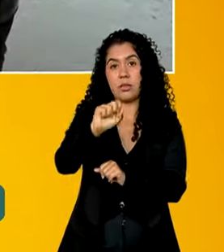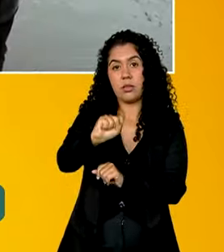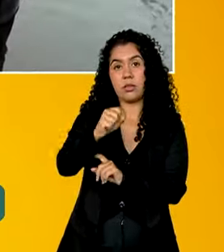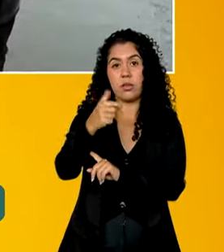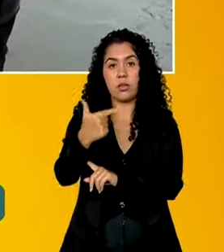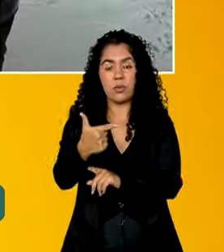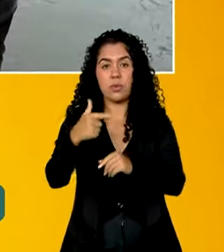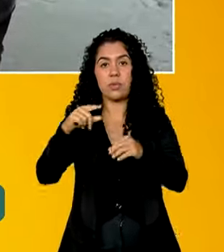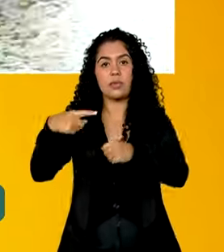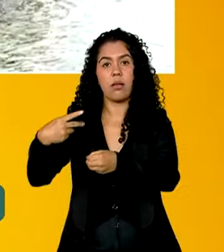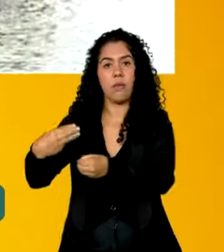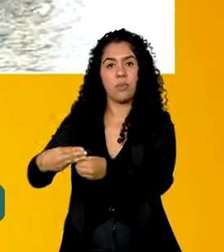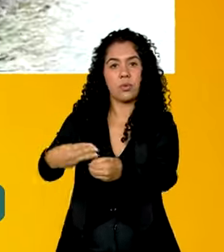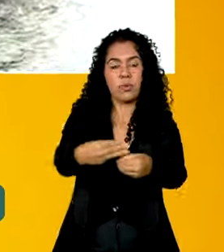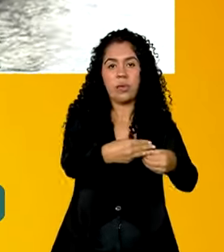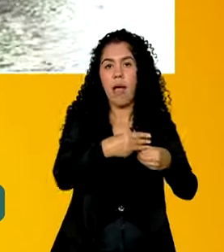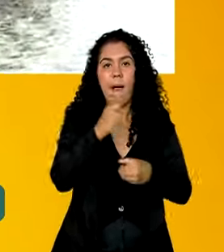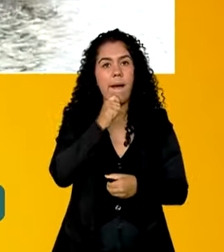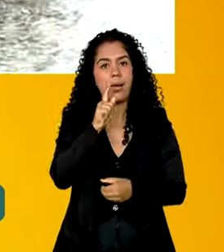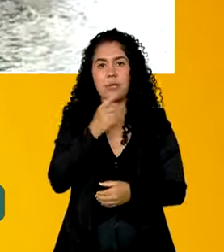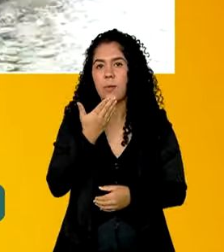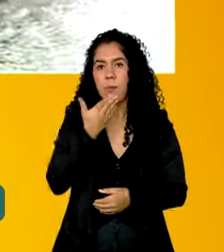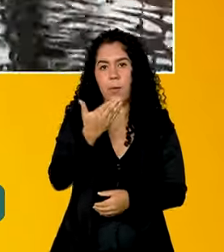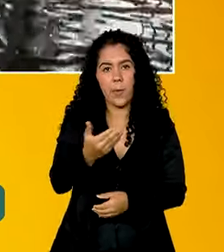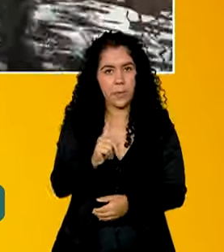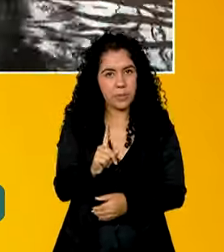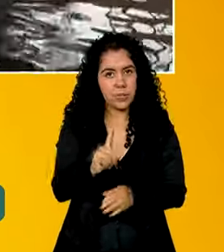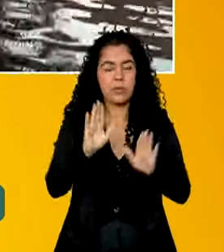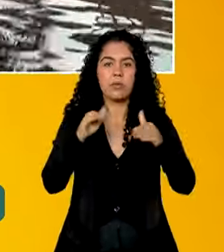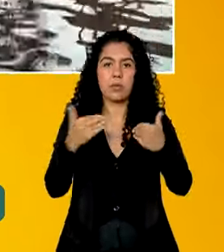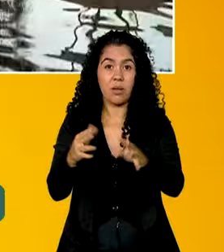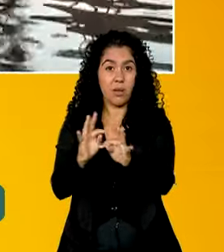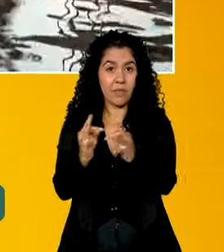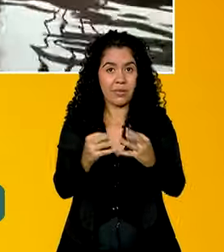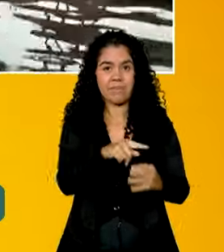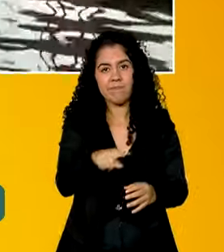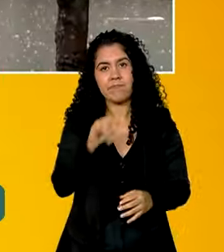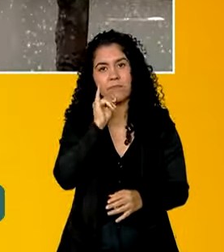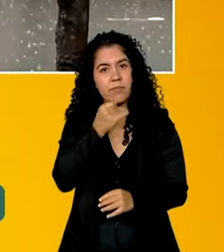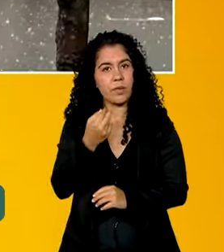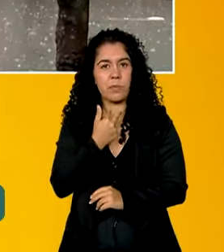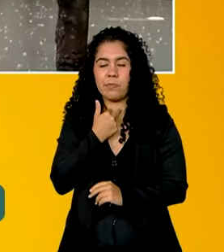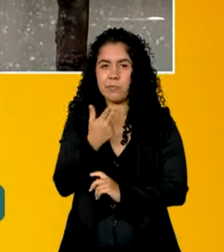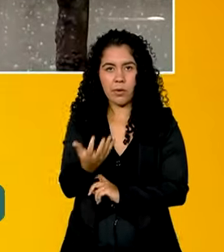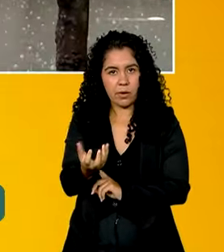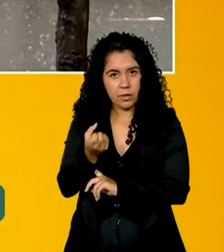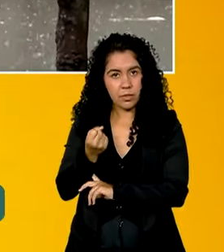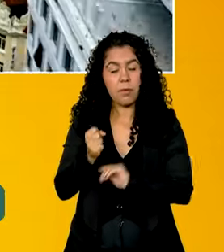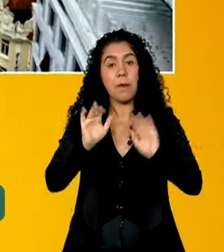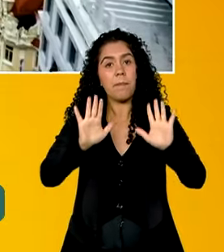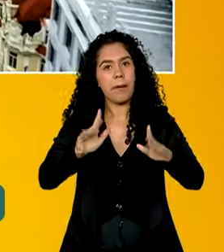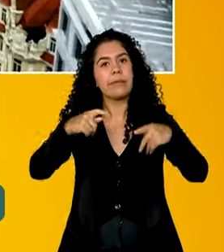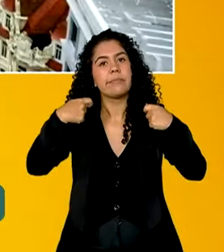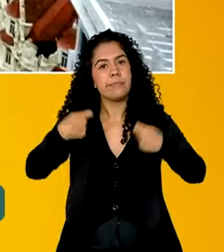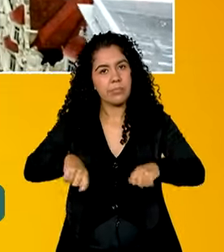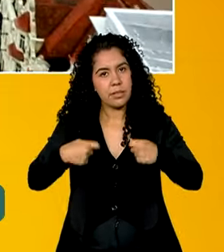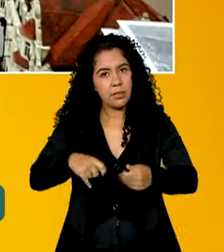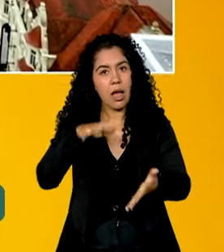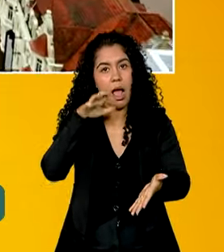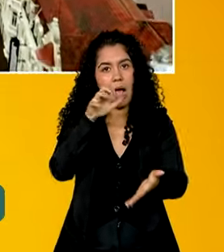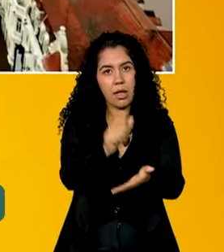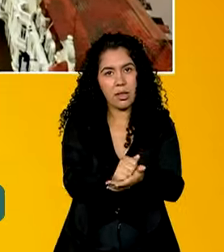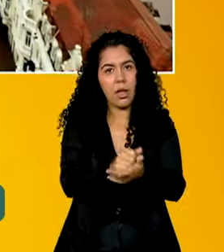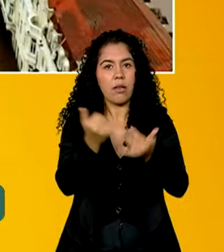ainda não solicitaram esse benefício, então essas famílias não vão poder receber. Olha, as prefeituras, elas devem cadastrar os dados